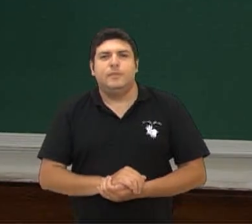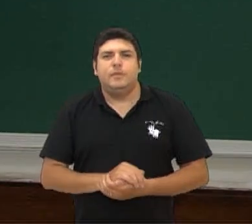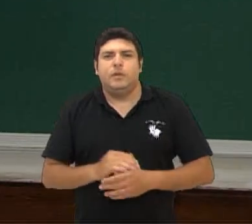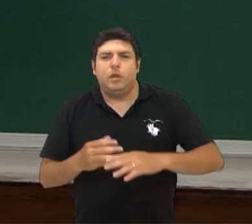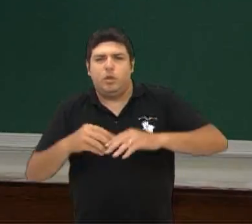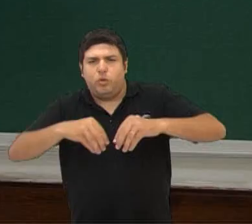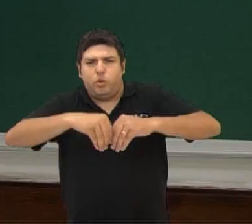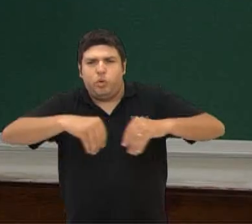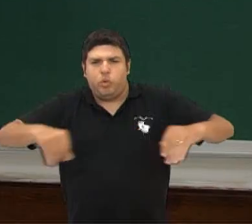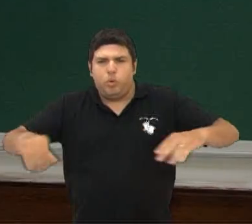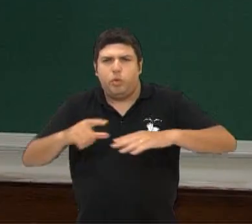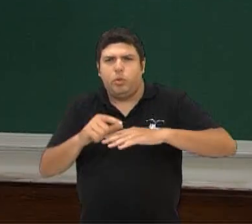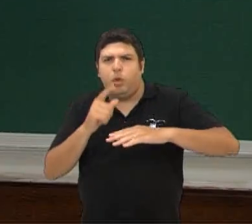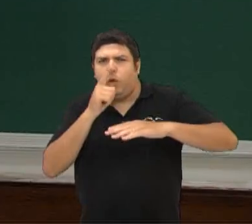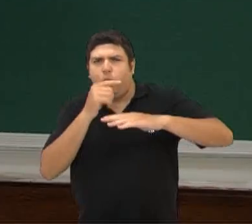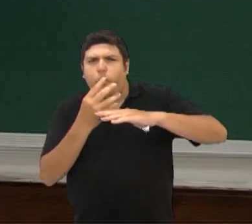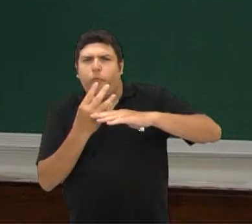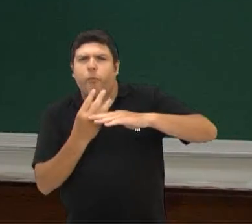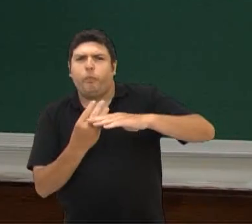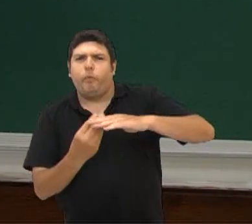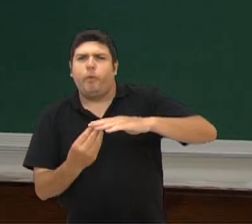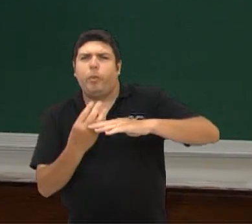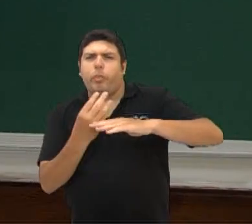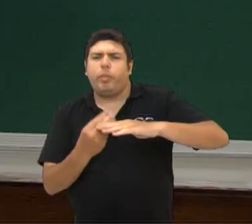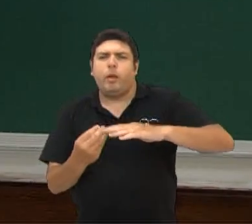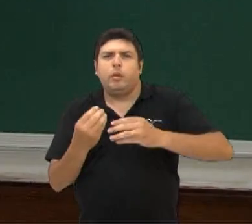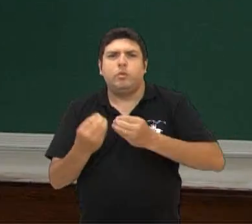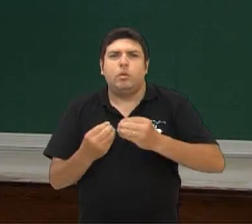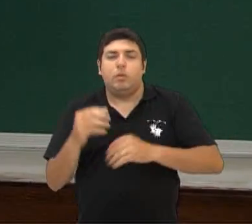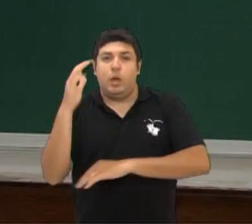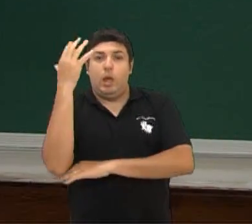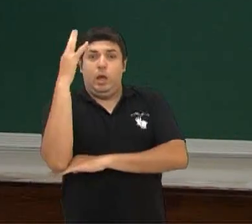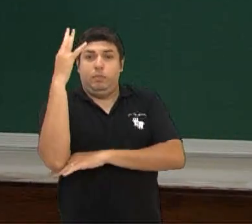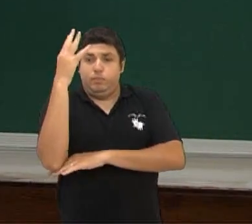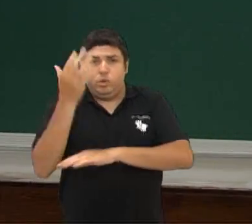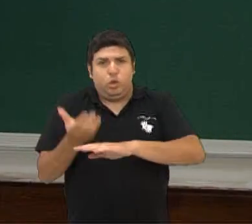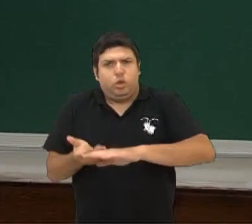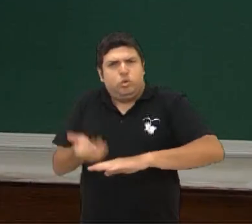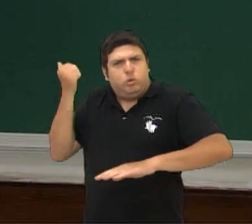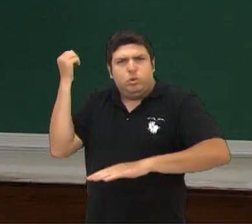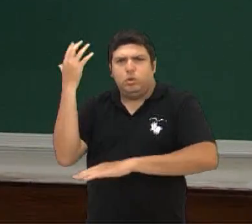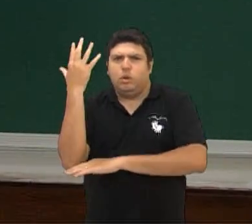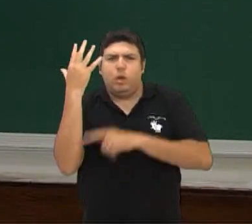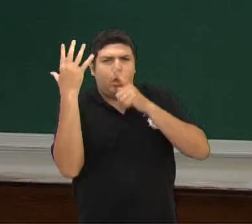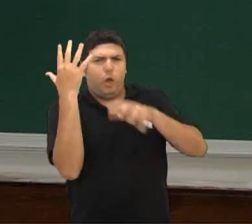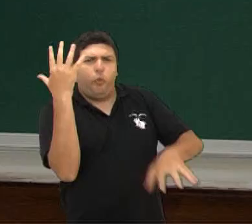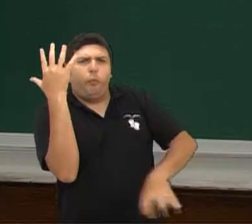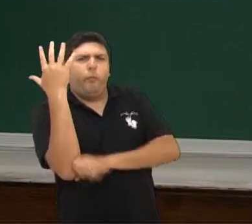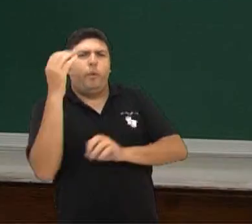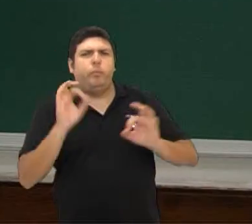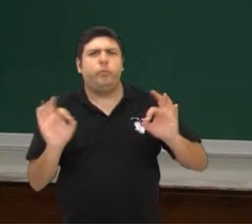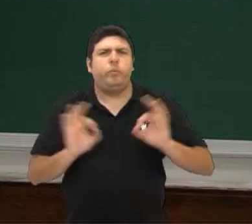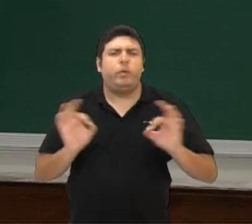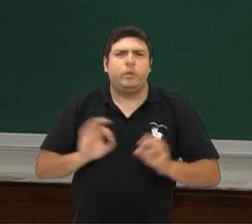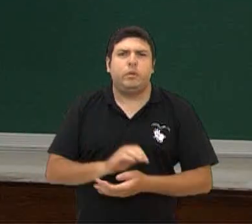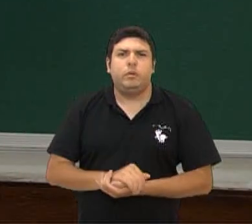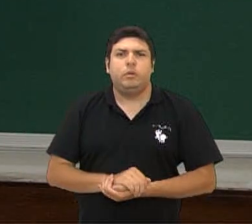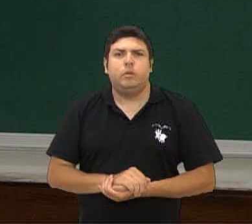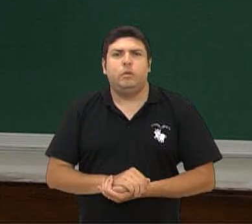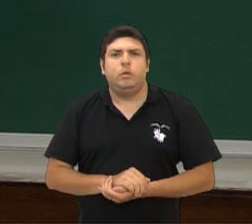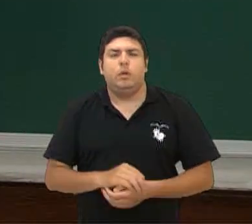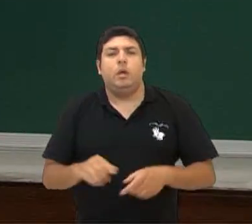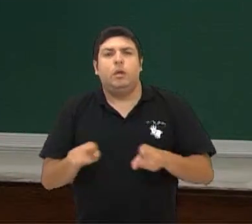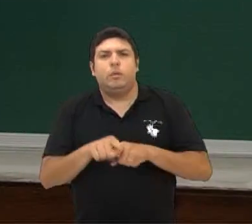solo. Desmatamento. Né? Você está tirando as plantas, não segura tanta água ali, não segura tanta umidade. E o outro qual que era? Enchentes